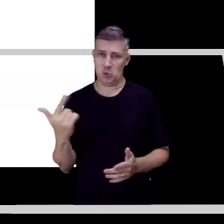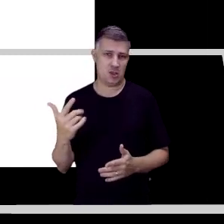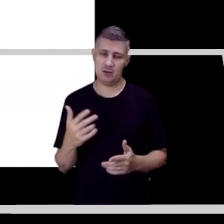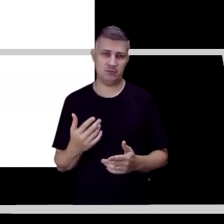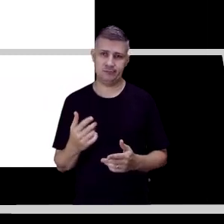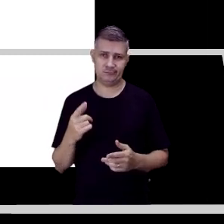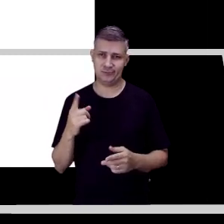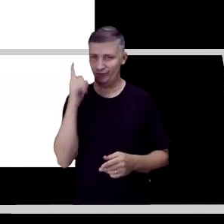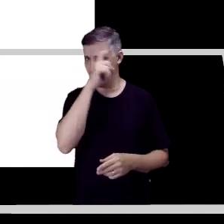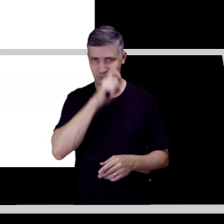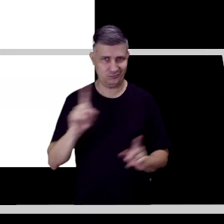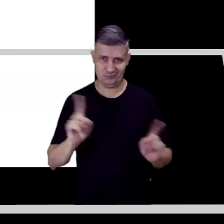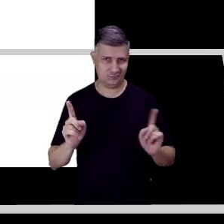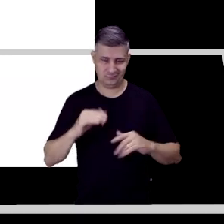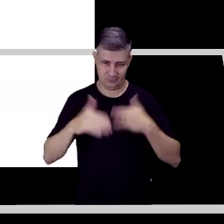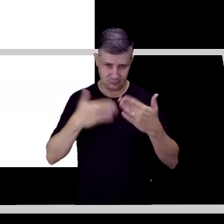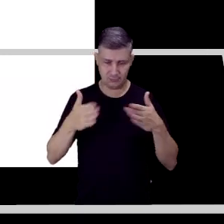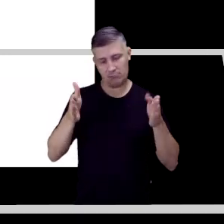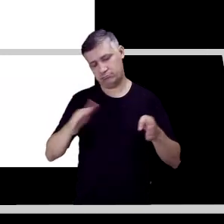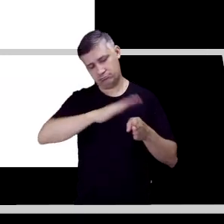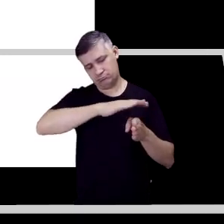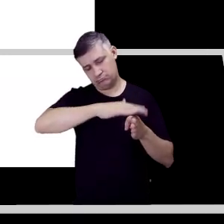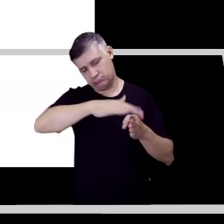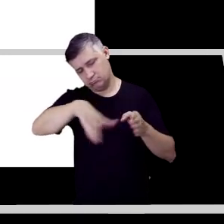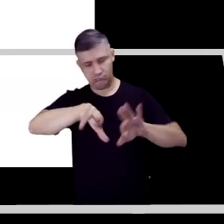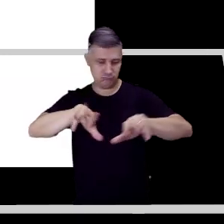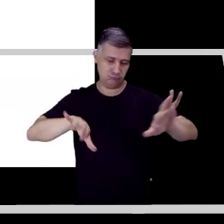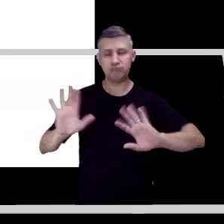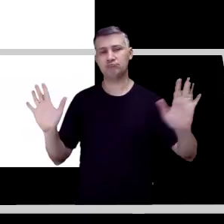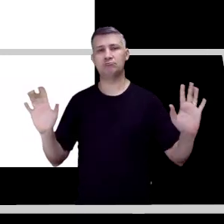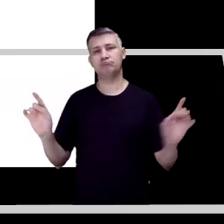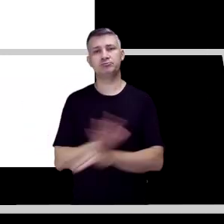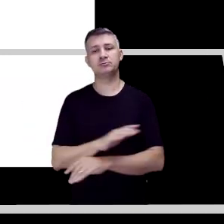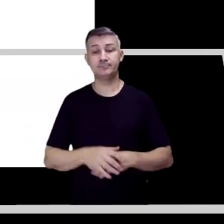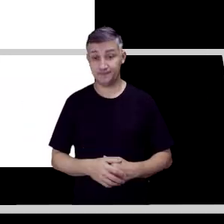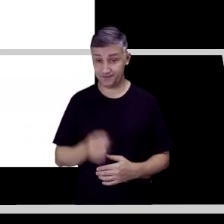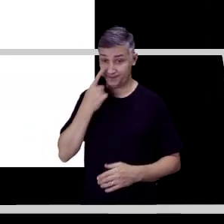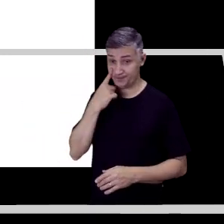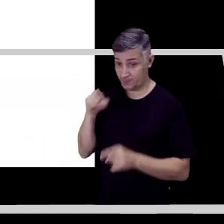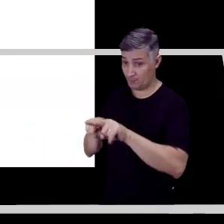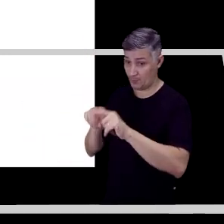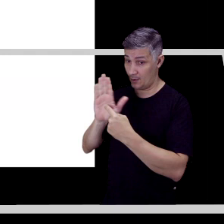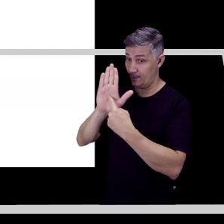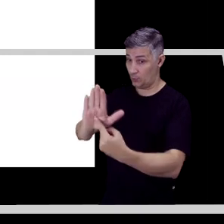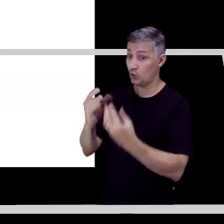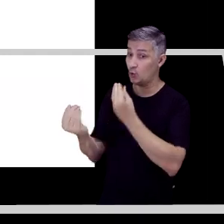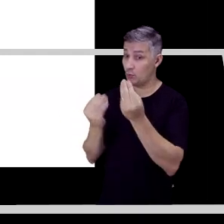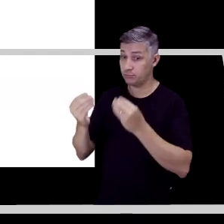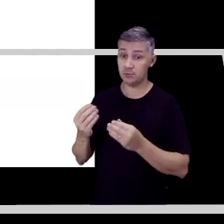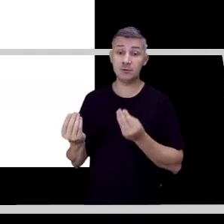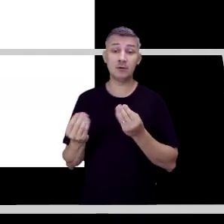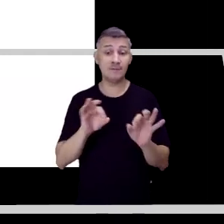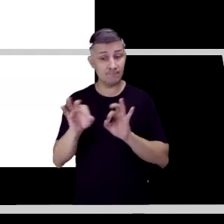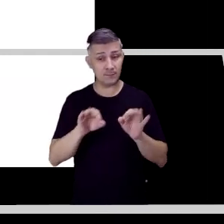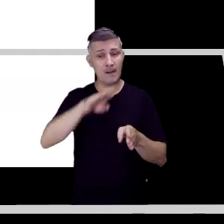né? Não tem mistério assim, isso vai sendo recheado com os elementos mais finos. Nessa plantinha também mostra,